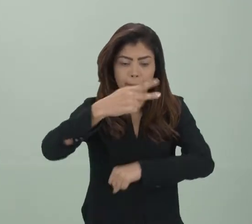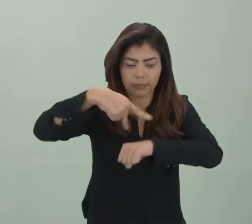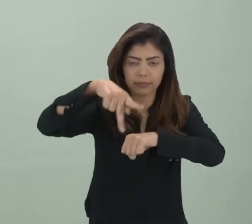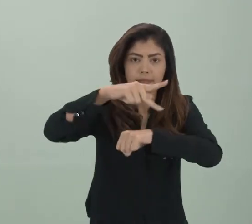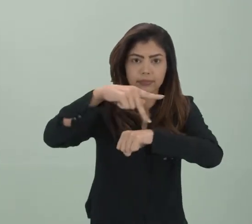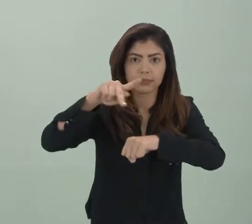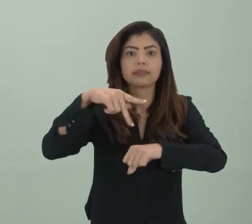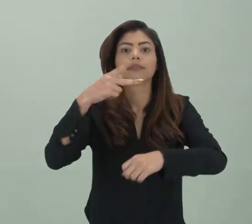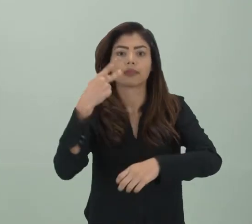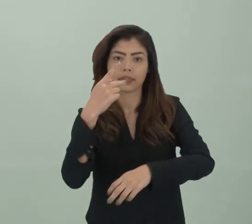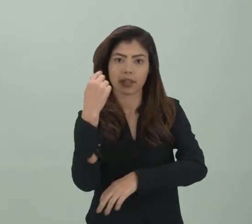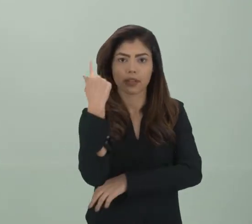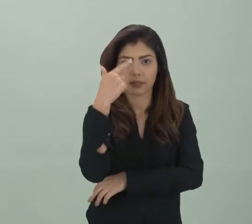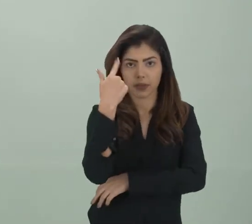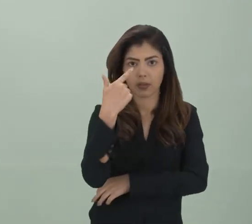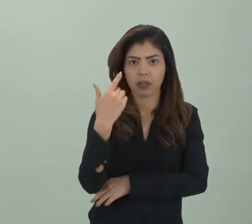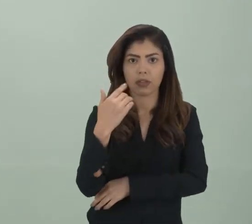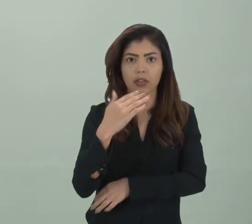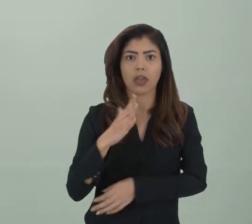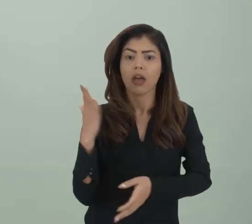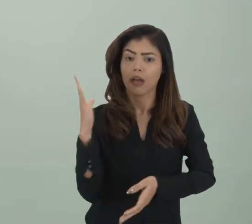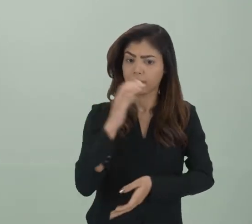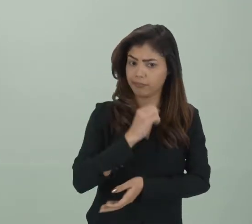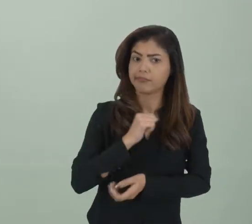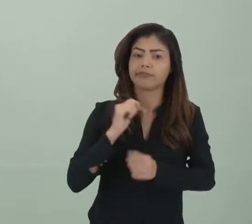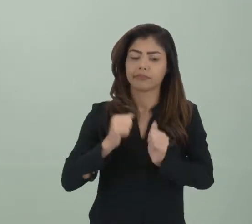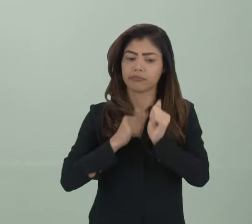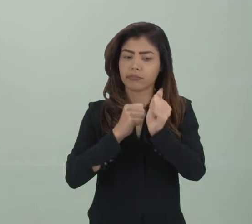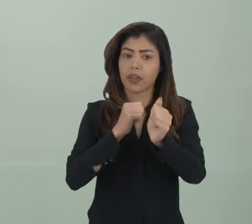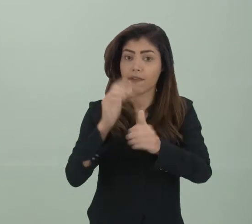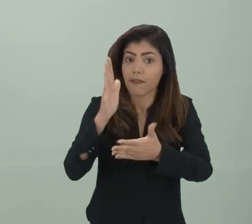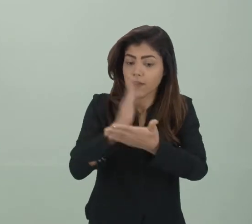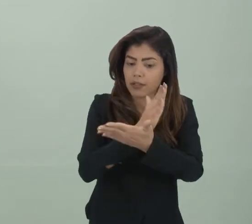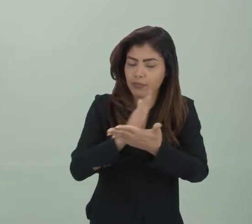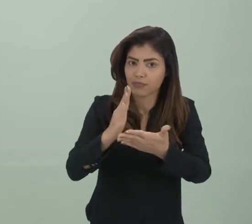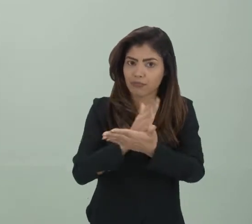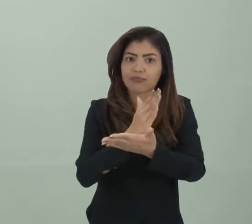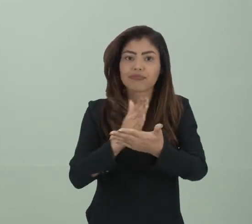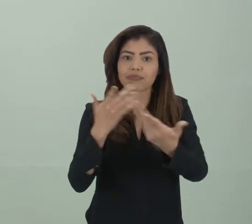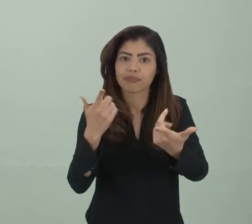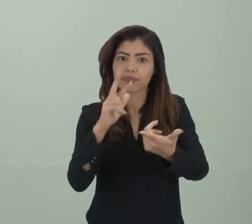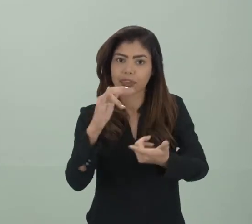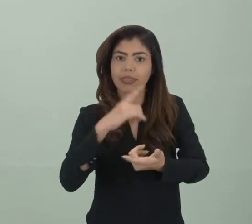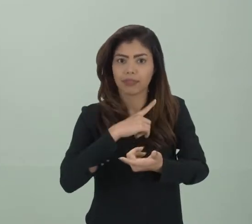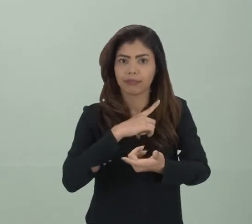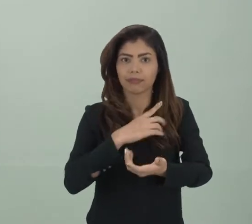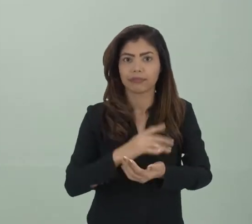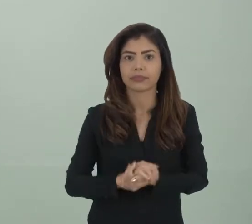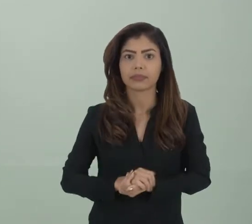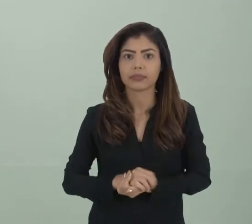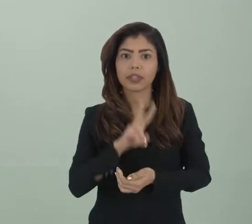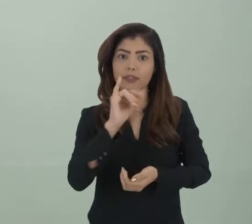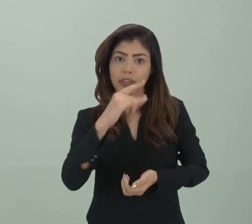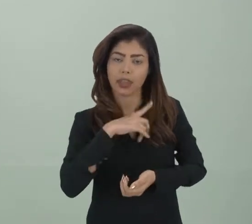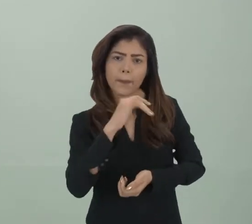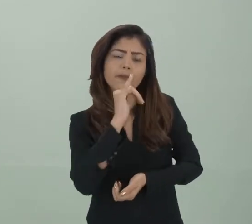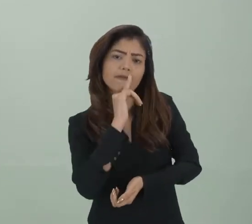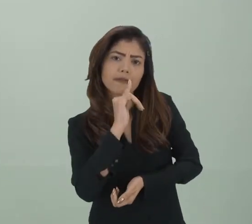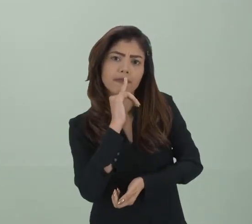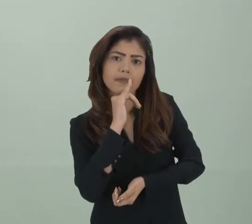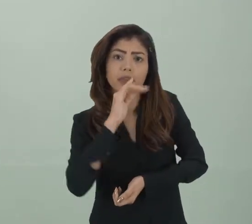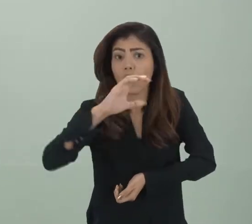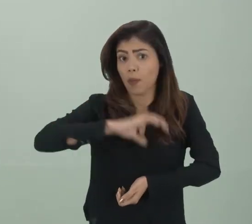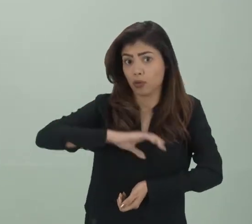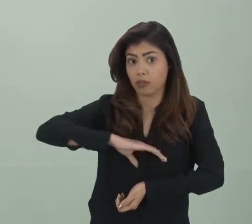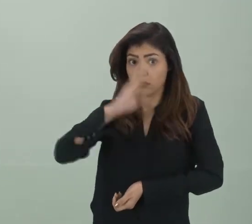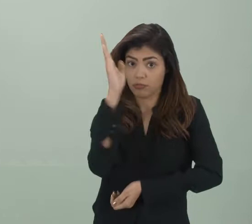espanhol. E automaticamente essa variação vai acontecer. Essa mesma variação acontece, por exemplo, entre o português